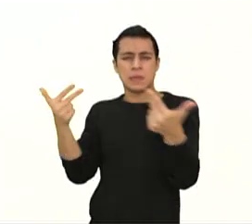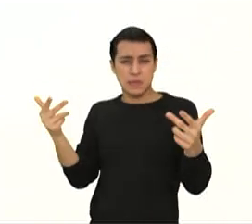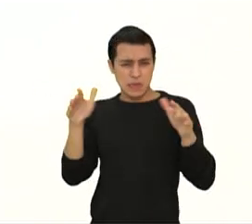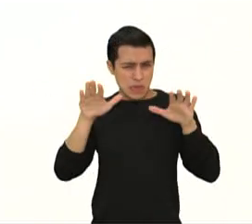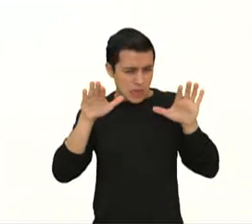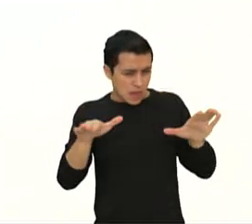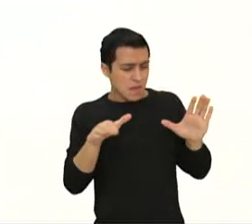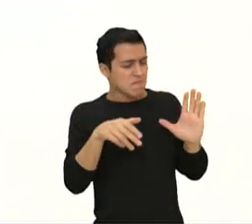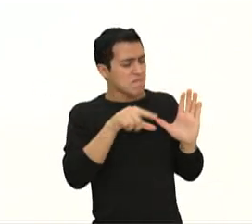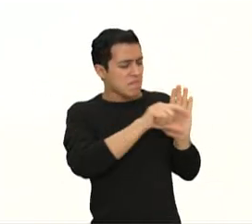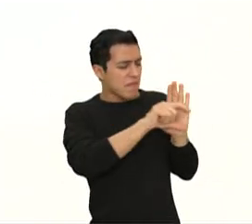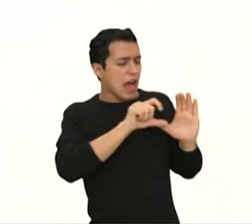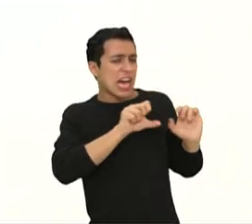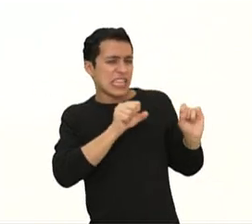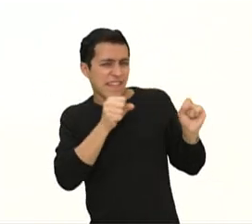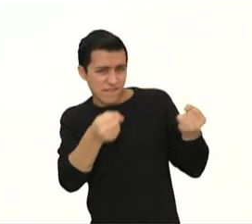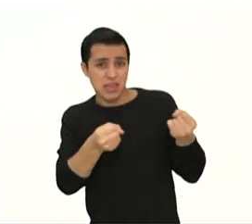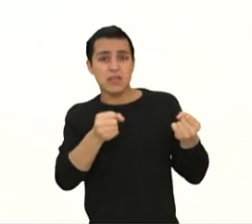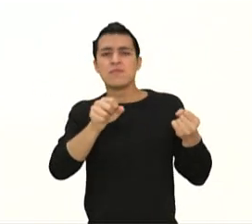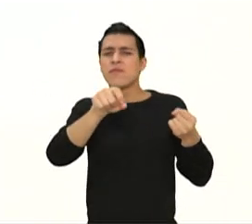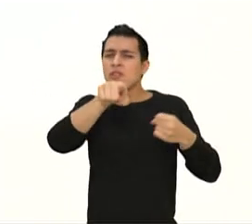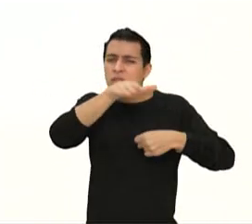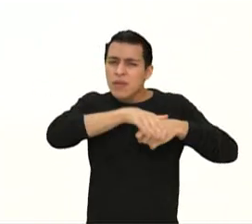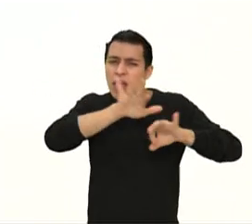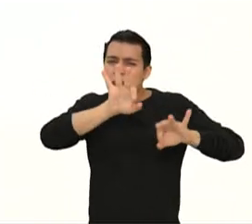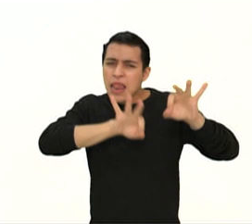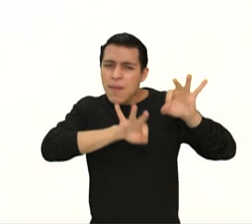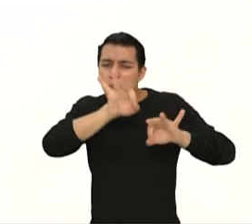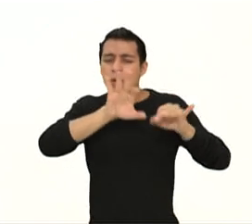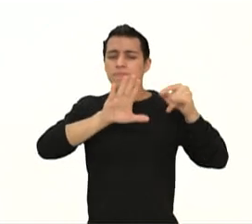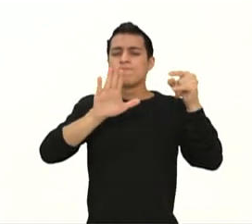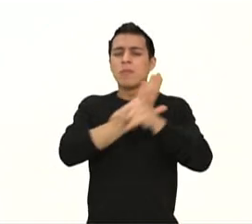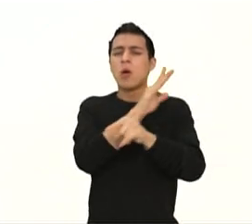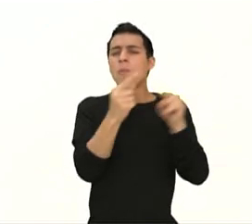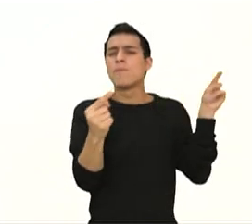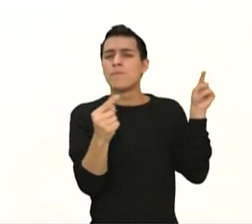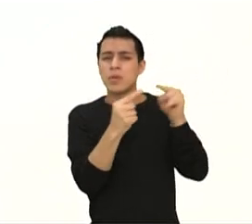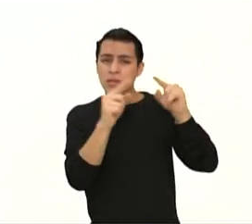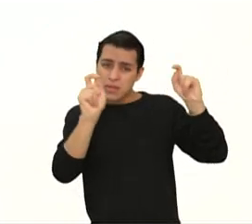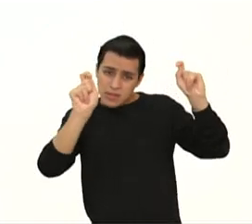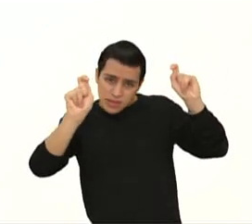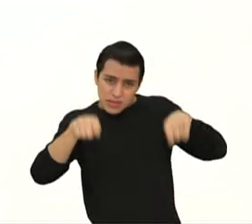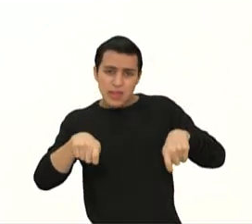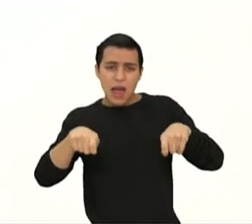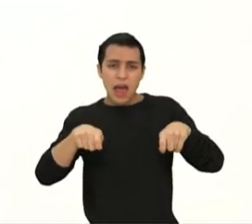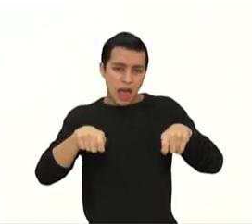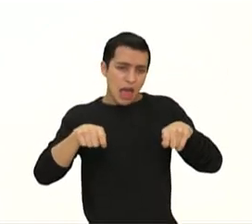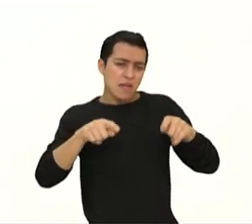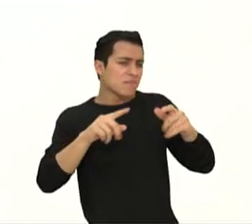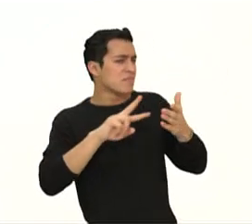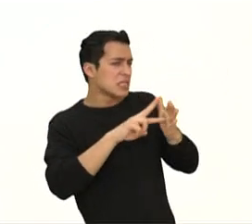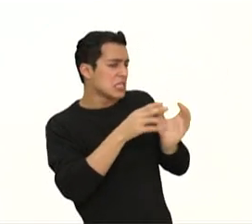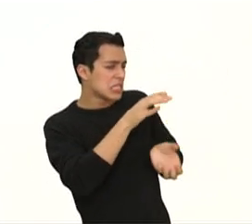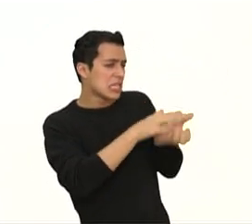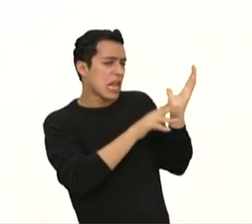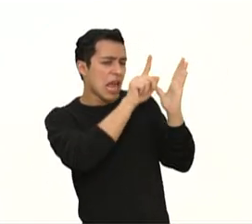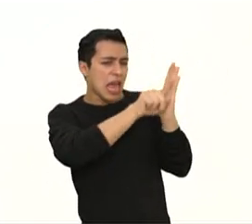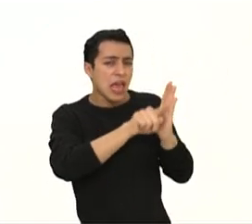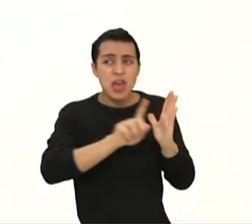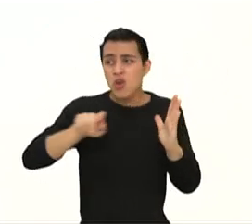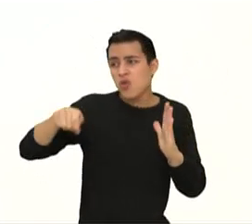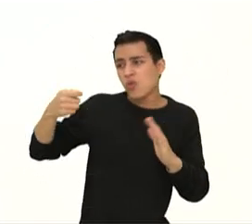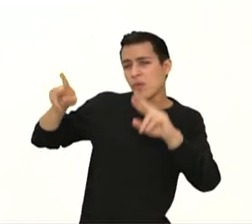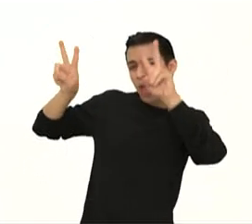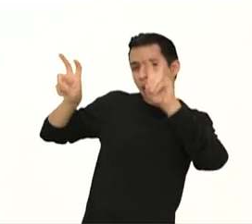essa proposição, elabore uma pergunta objetiva que poderia compor uma enquete sobre esse